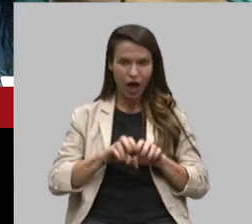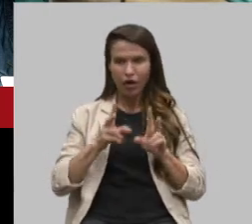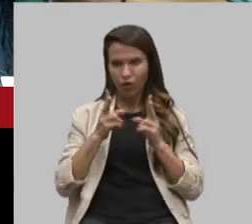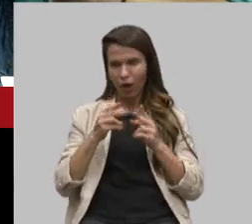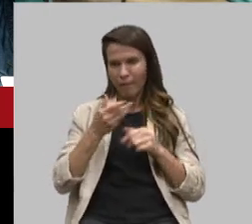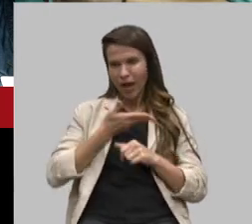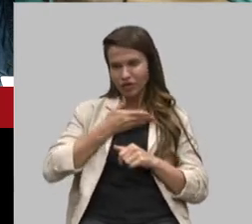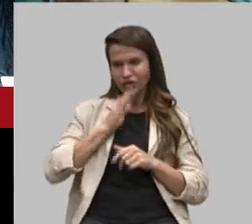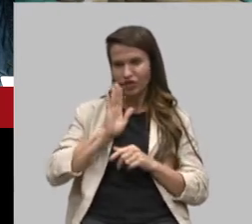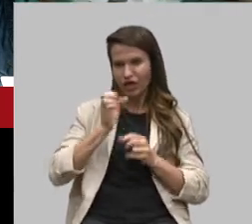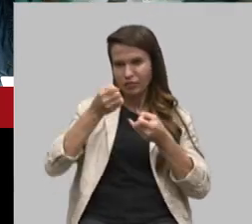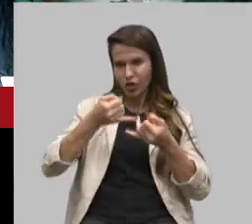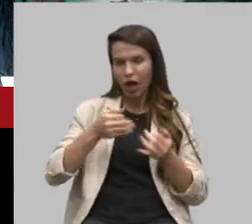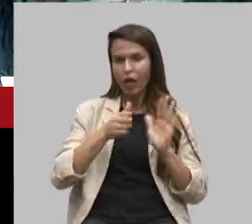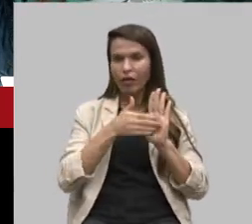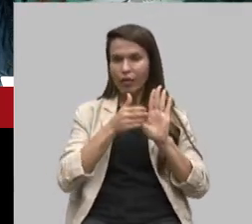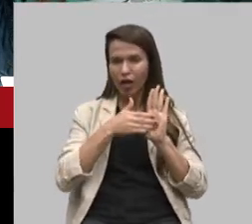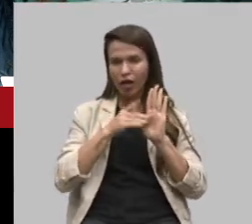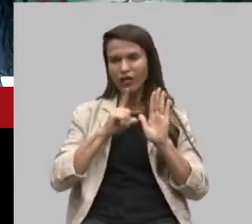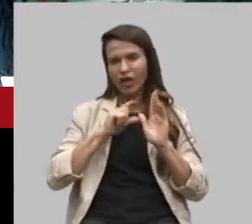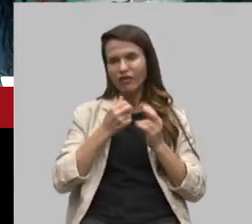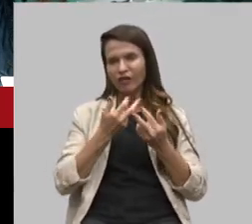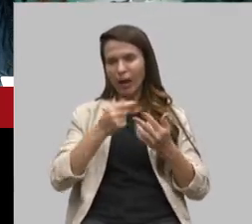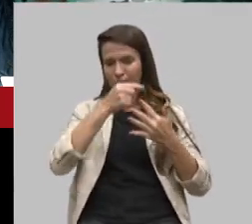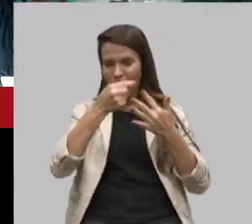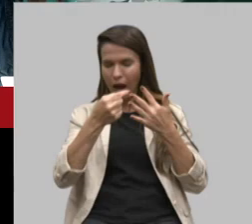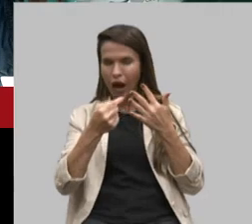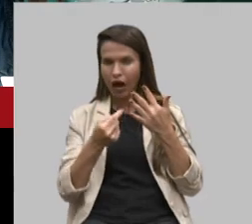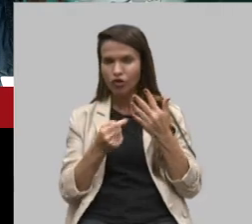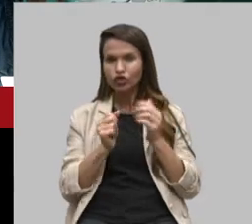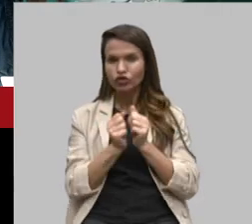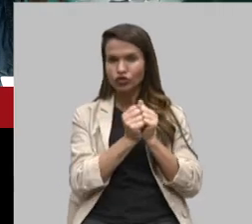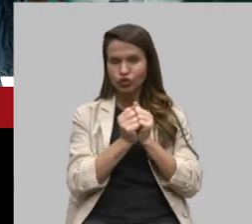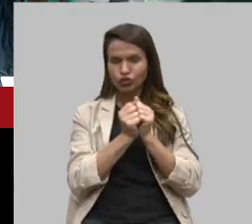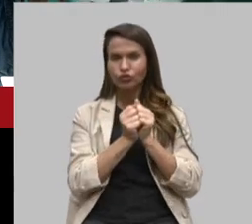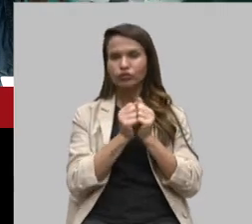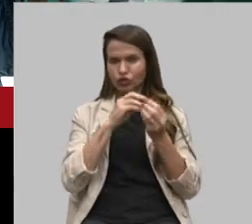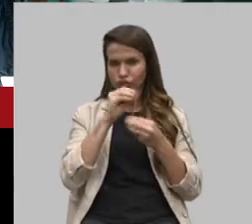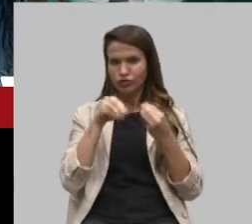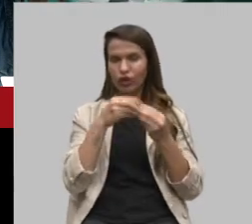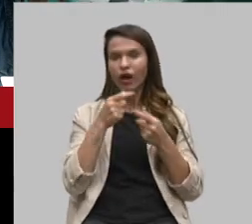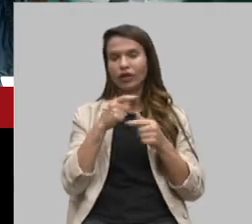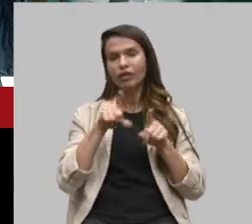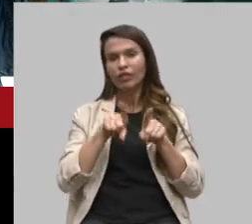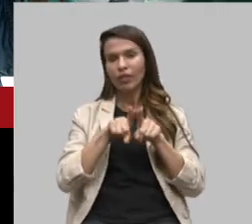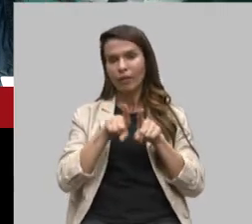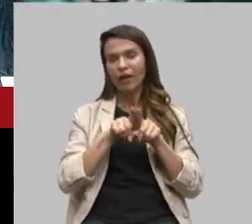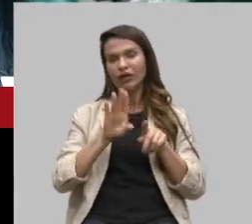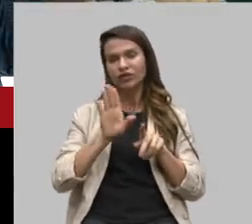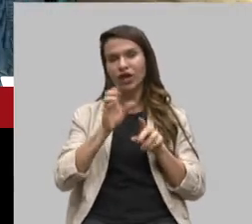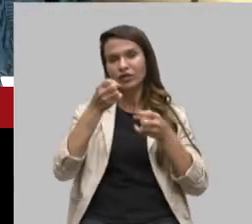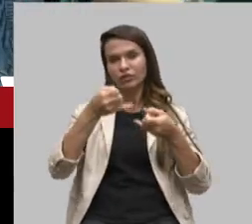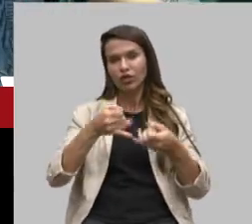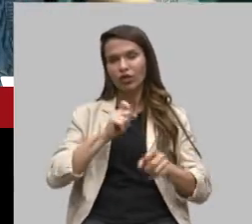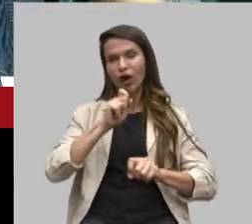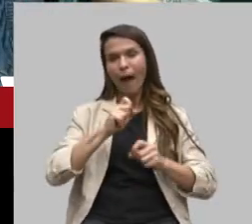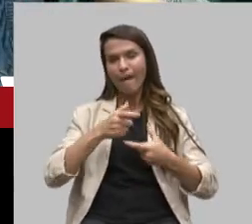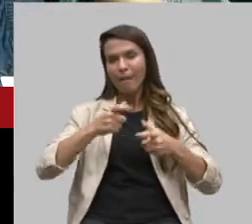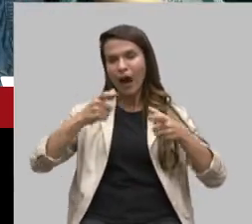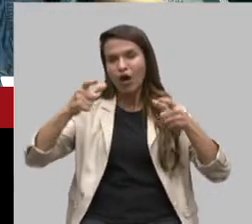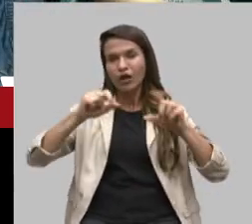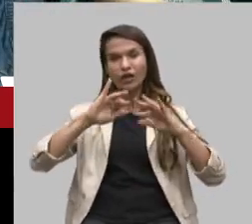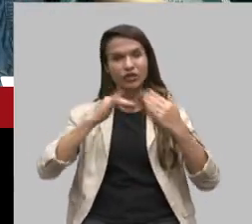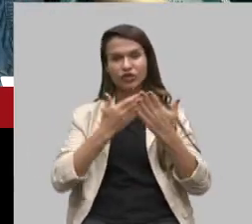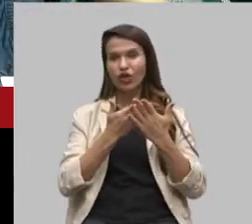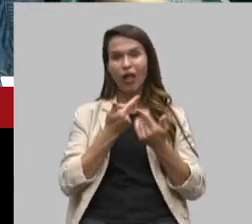proposta ela reúne muitos pontos juntos ao mesmo tempo e além do mais como ela falou a maioria das escolas não tem o